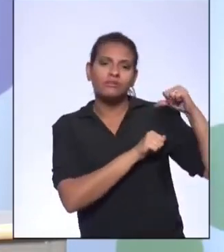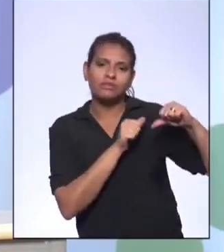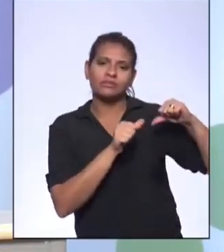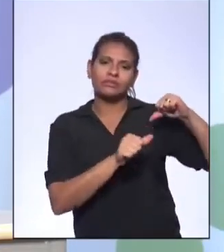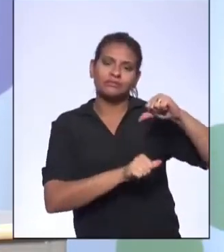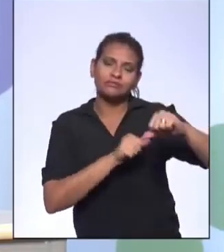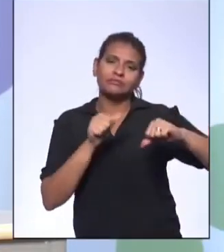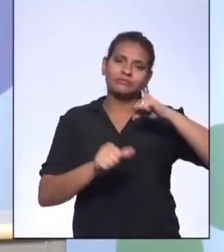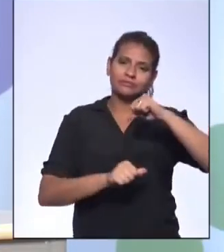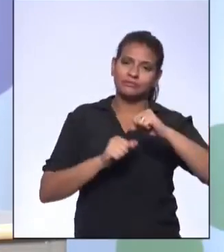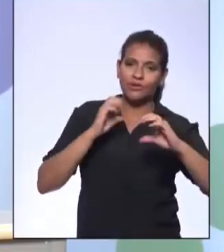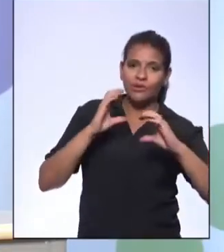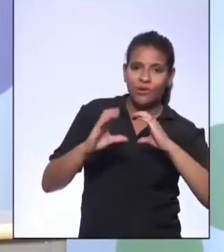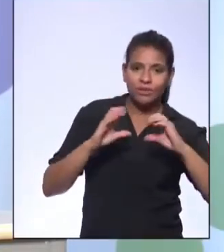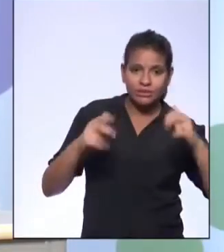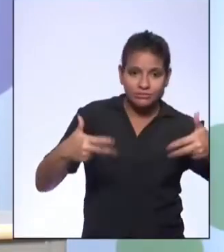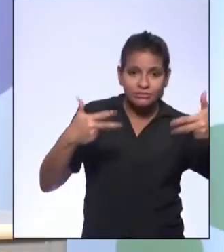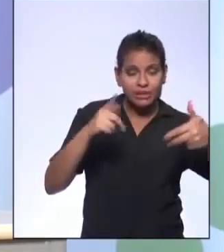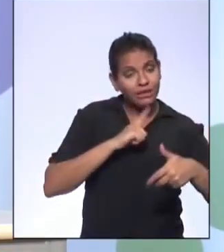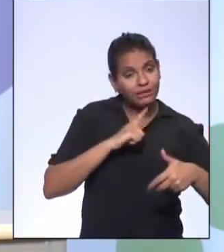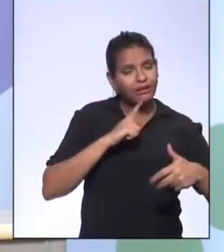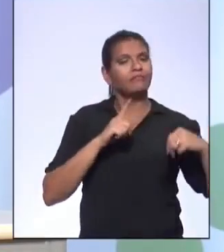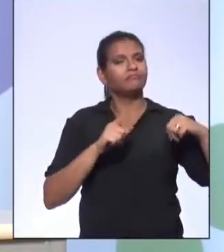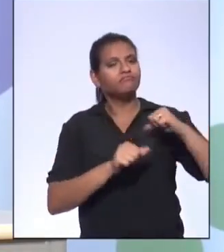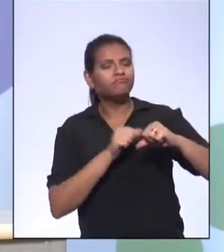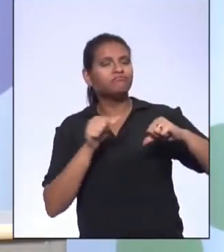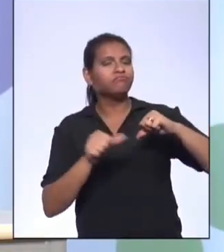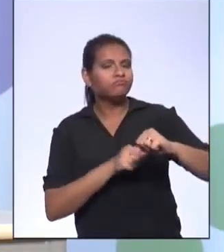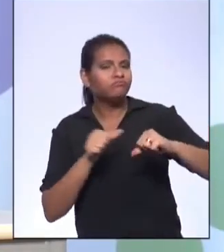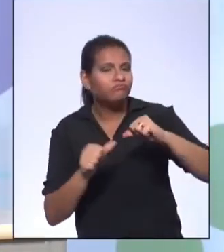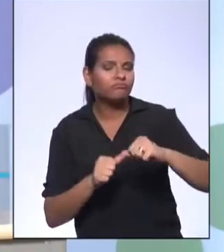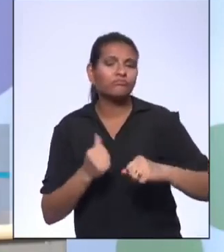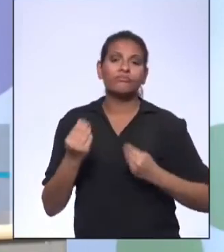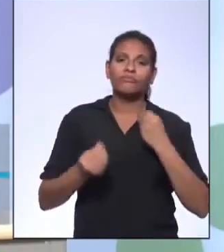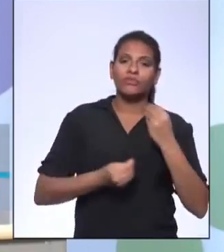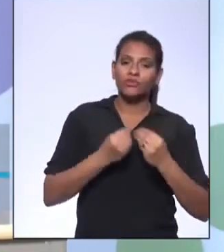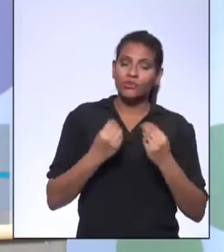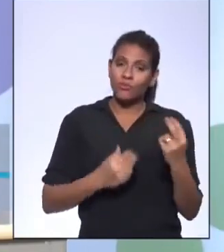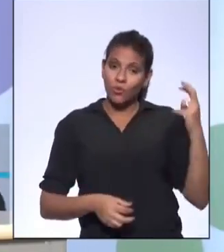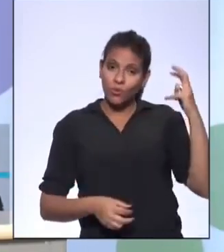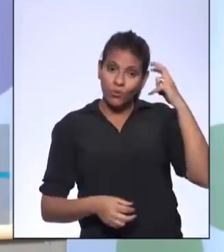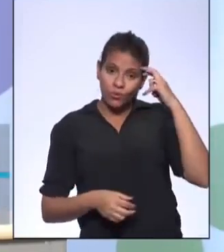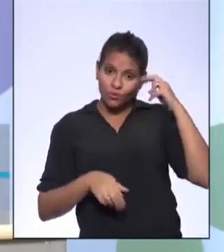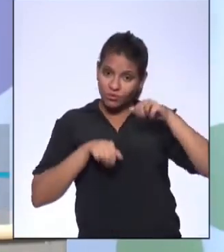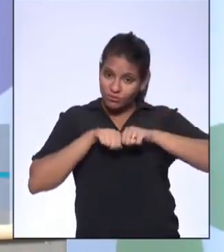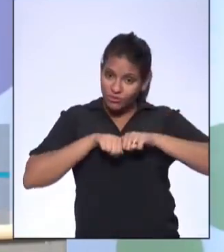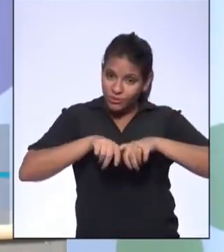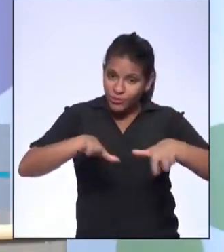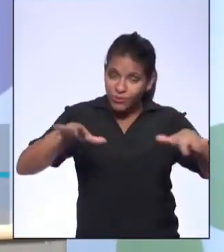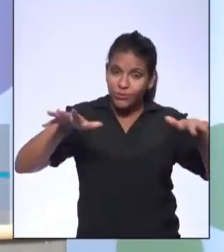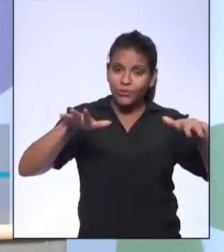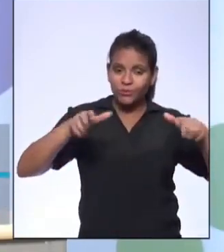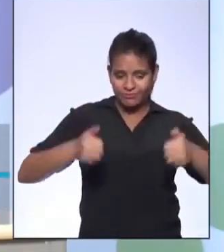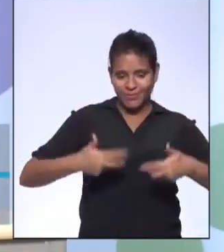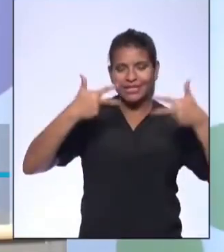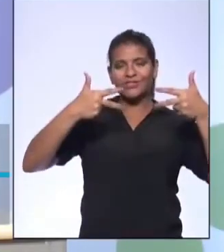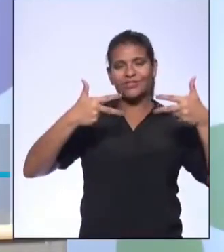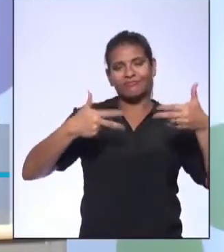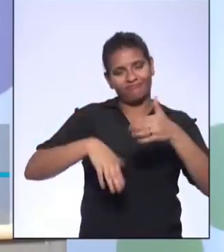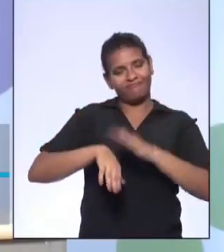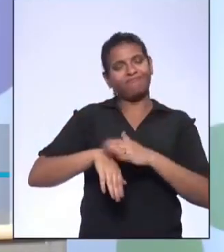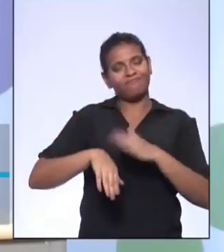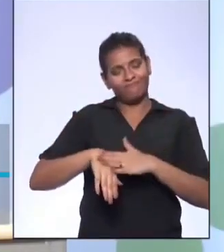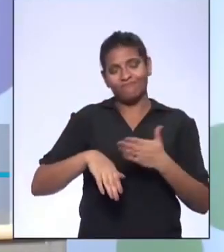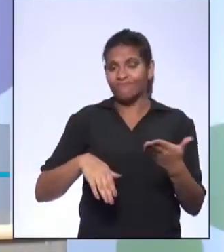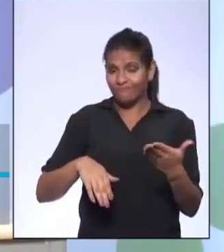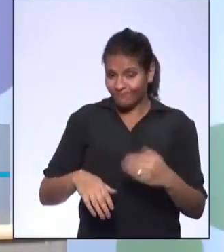de comunicação. Estão refletindo sobre a cultura de massa, né, que é essa cultura produzida que tem a